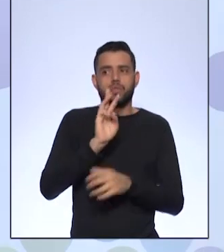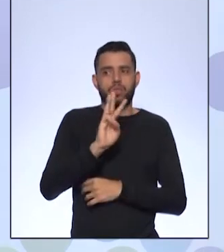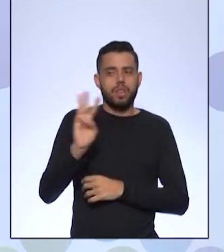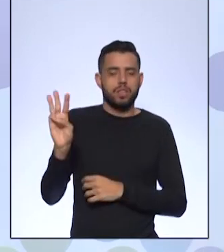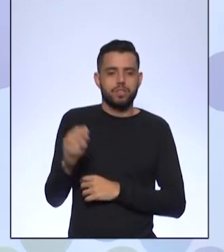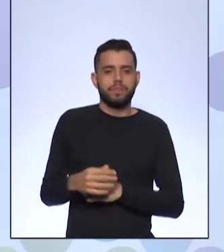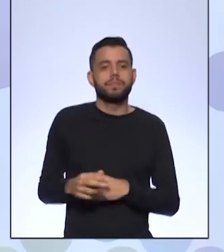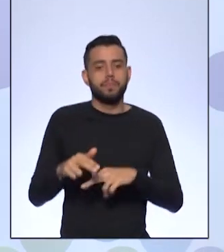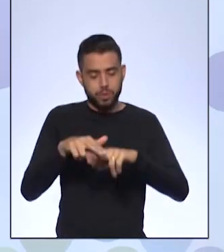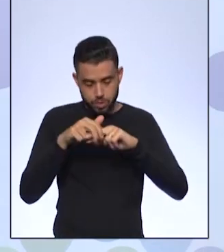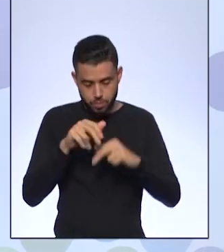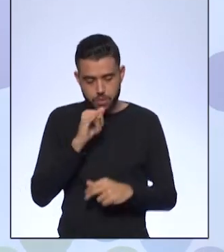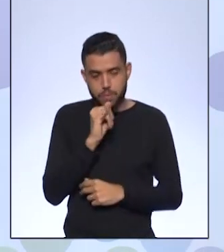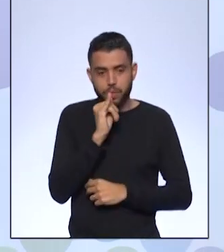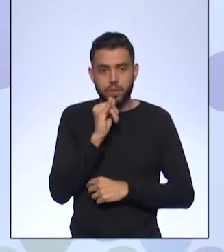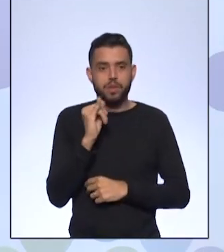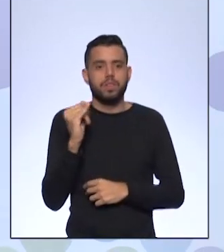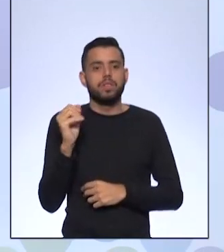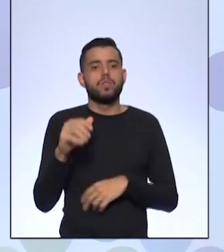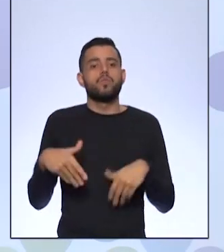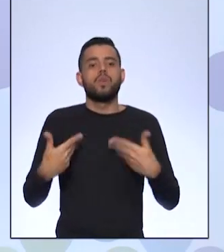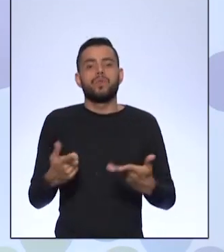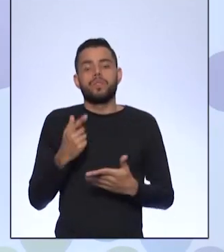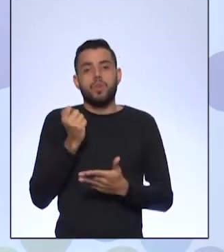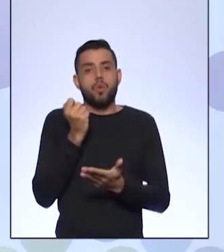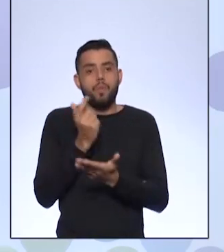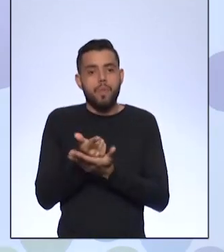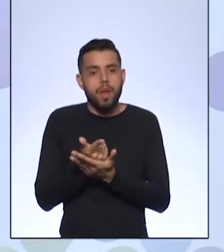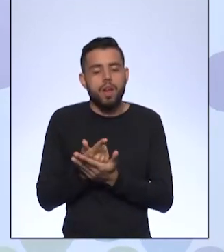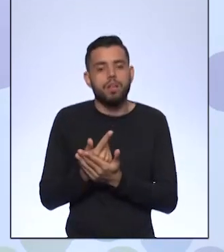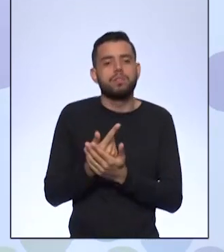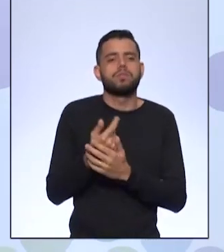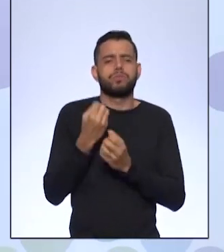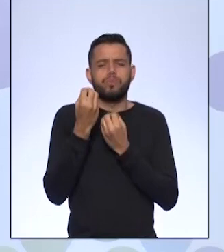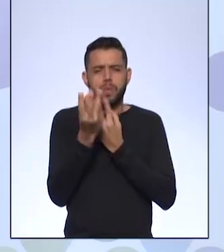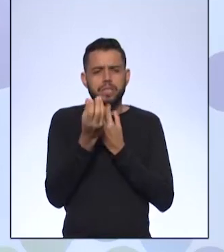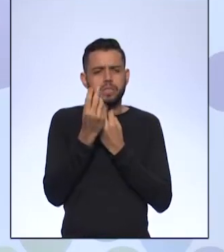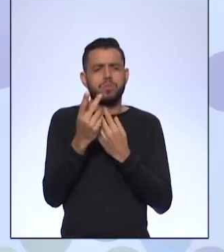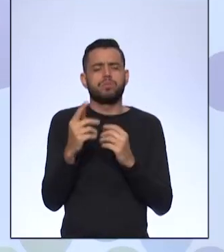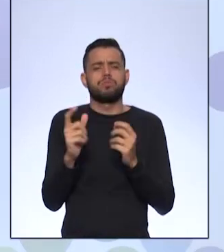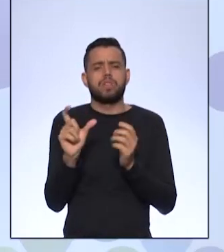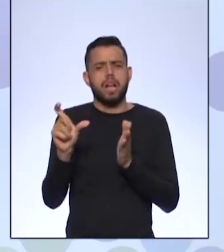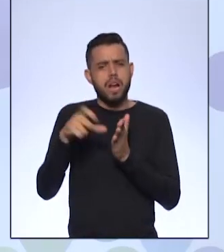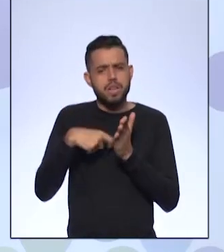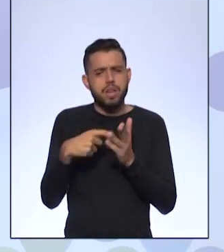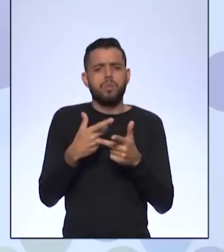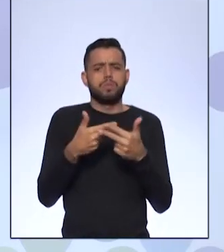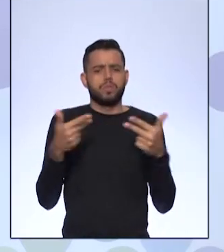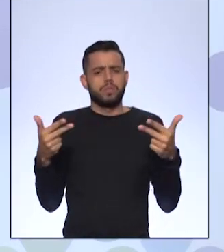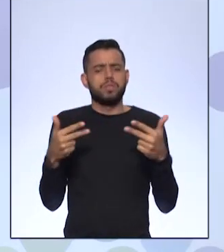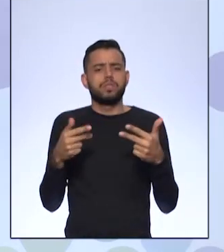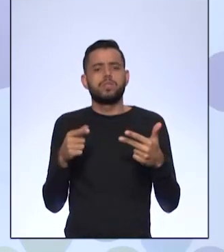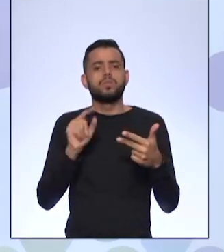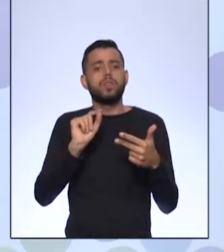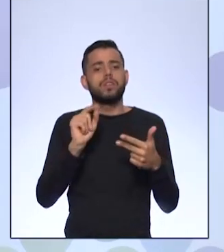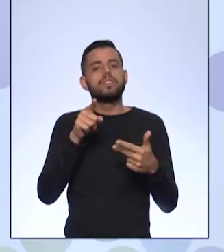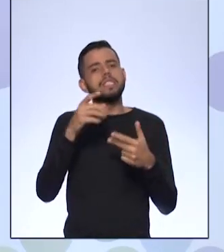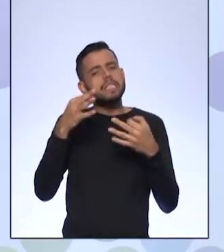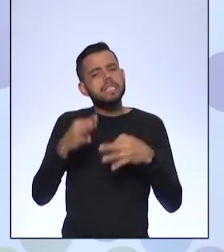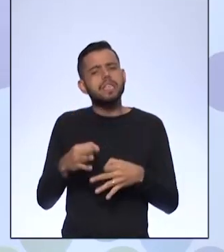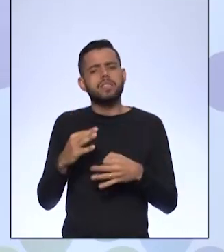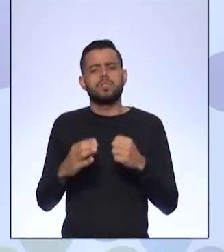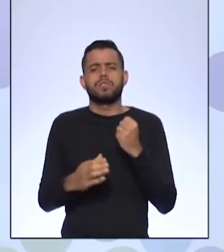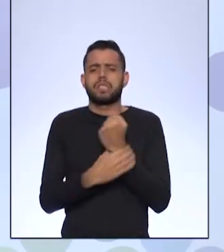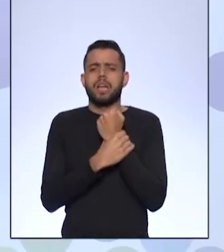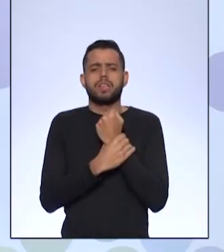muito importante quando a gente for fazer compras e colocar dados de cartão ou que qualquer coisa que seja, que você tenha certeza que é um site